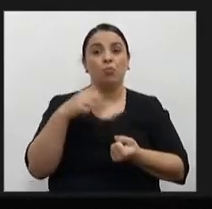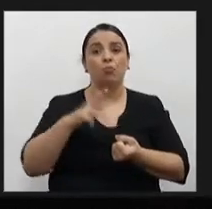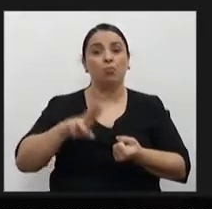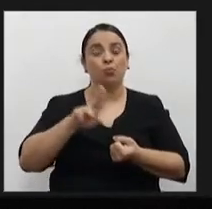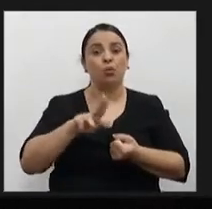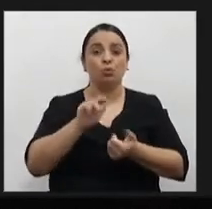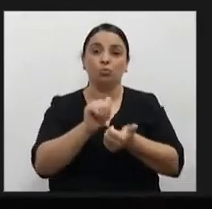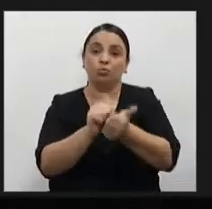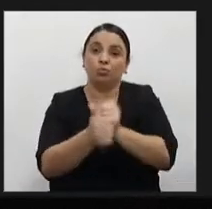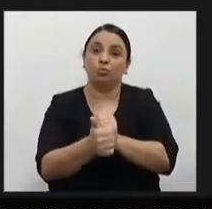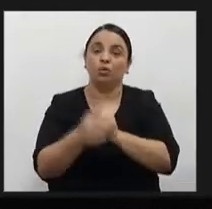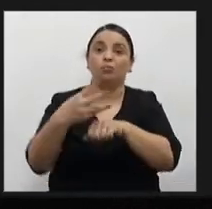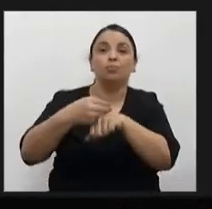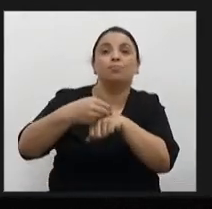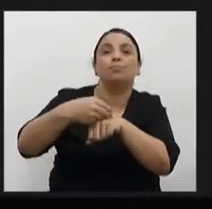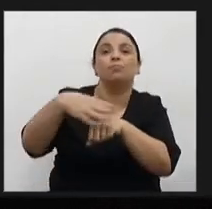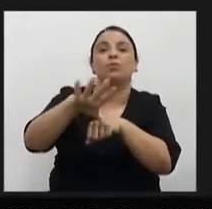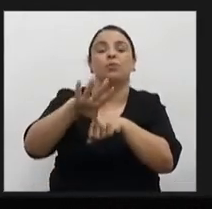E